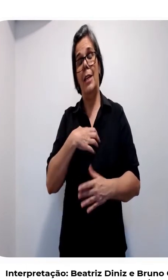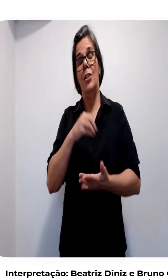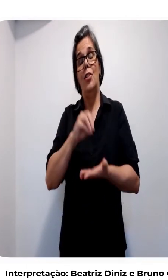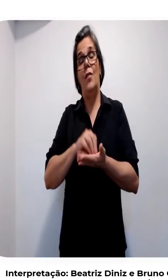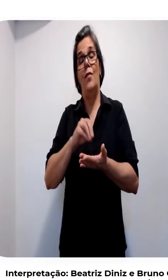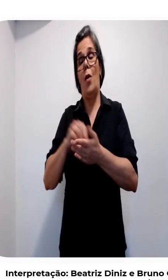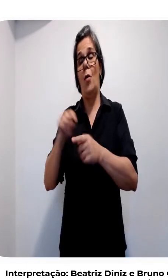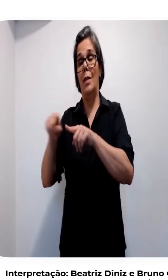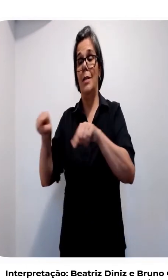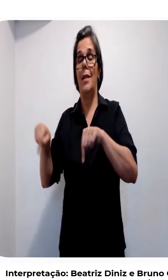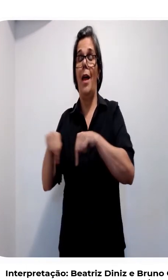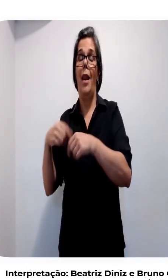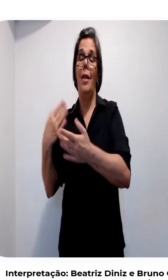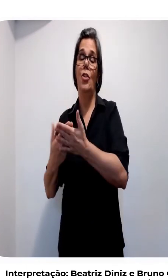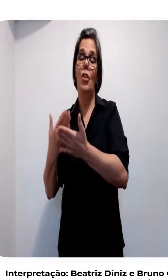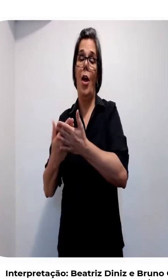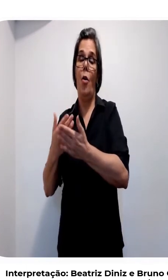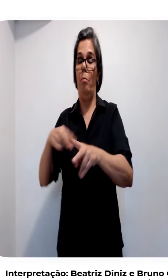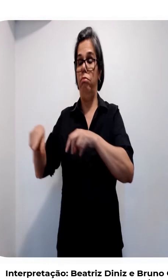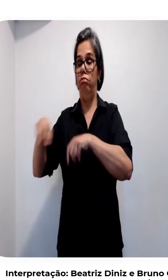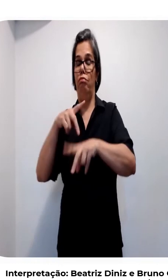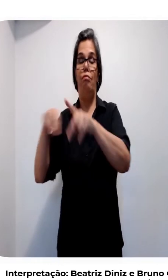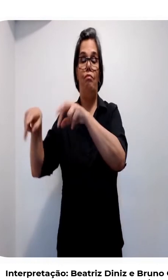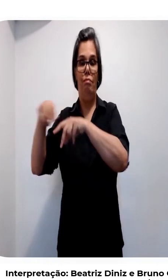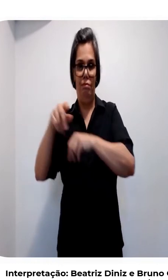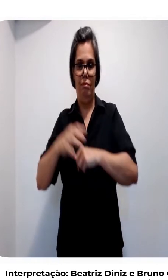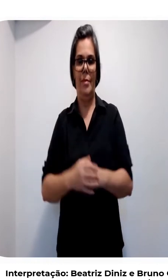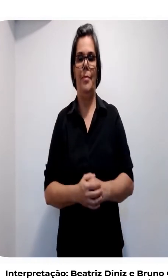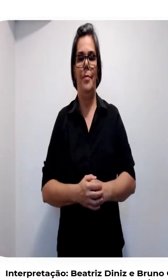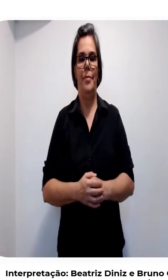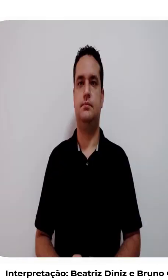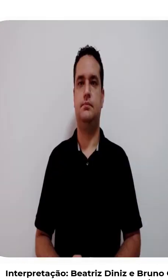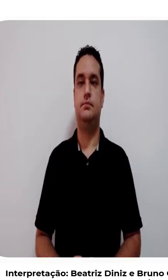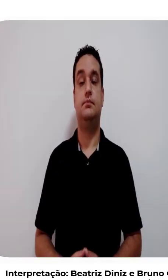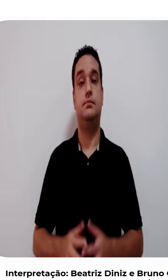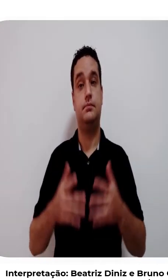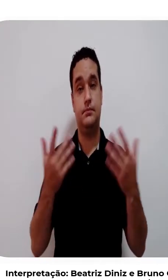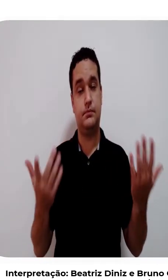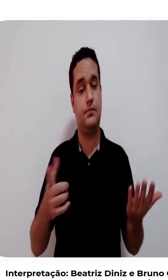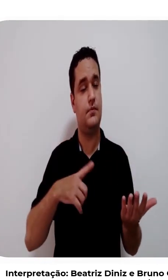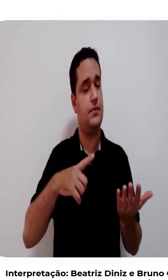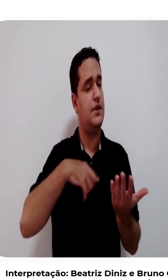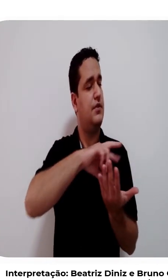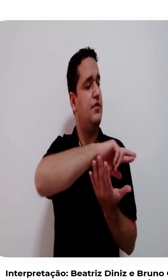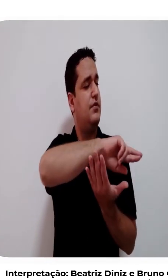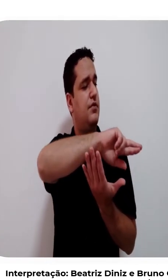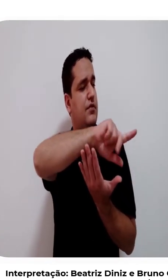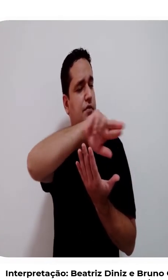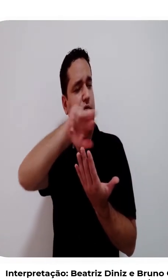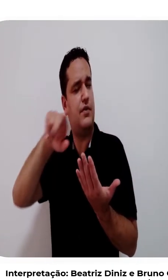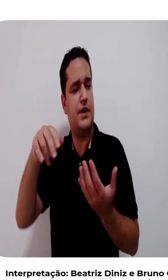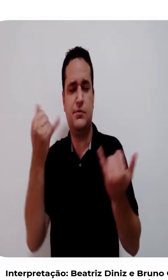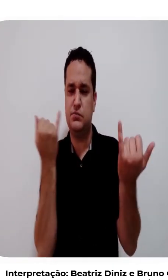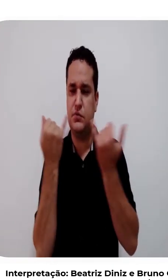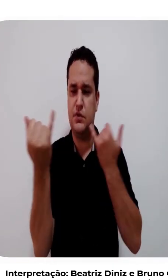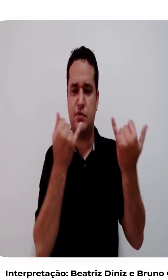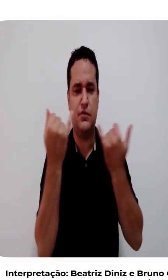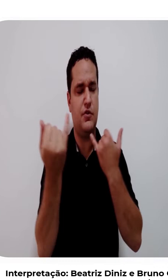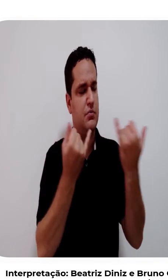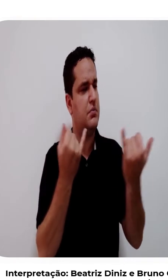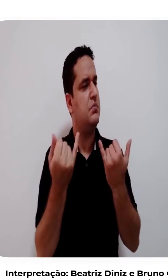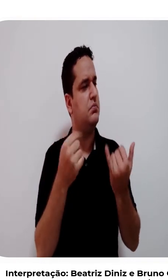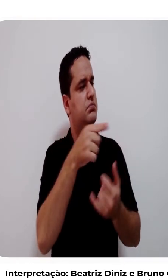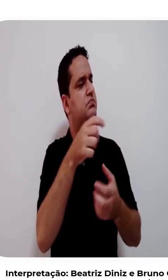de aula para eles se movimentarem, né? Tantos elementos vocês trouxeram em relação ao tipo de atividade que realizam